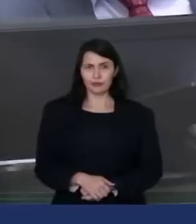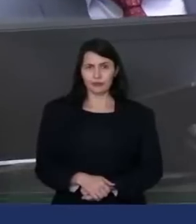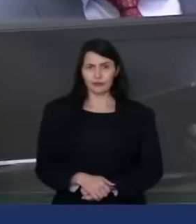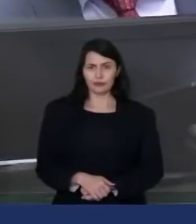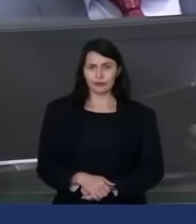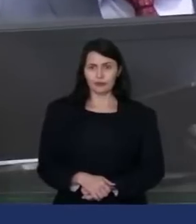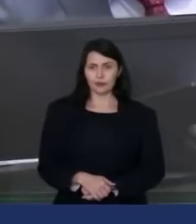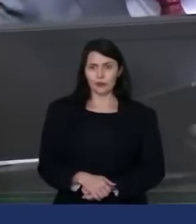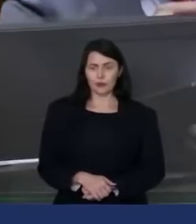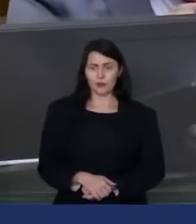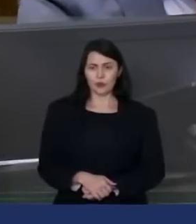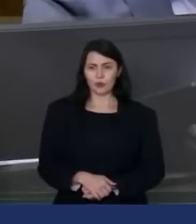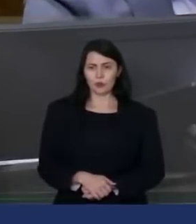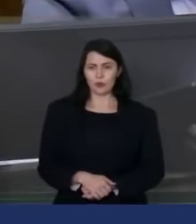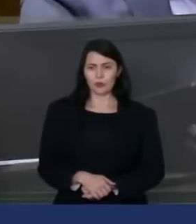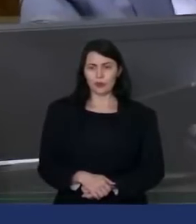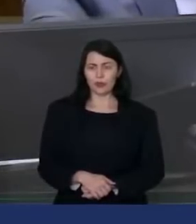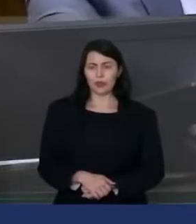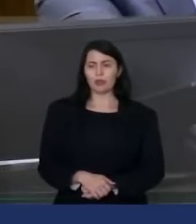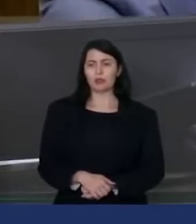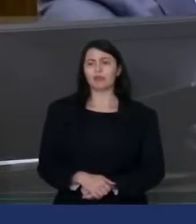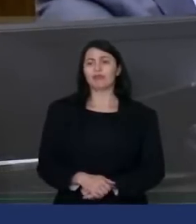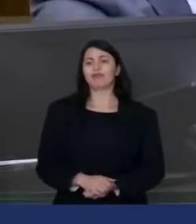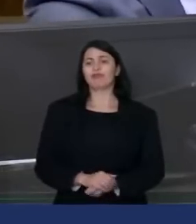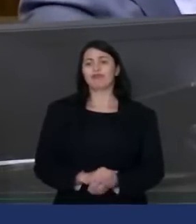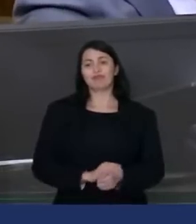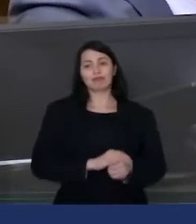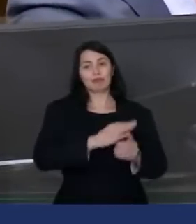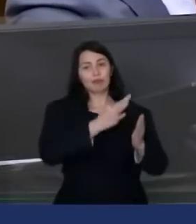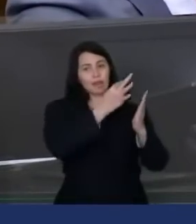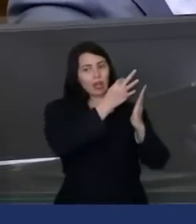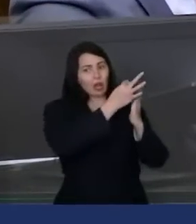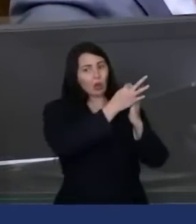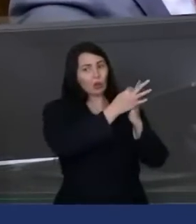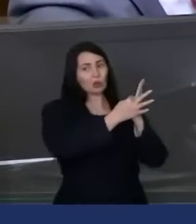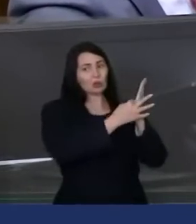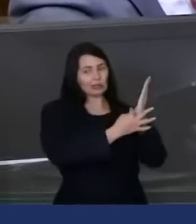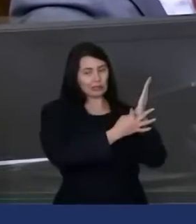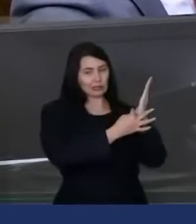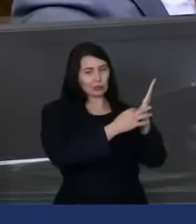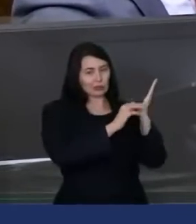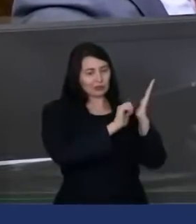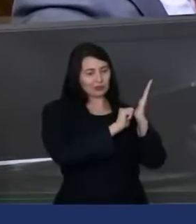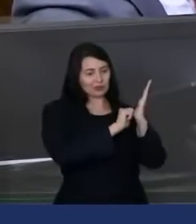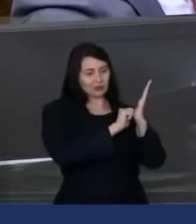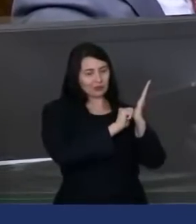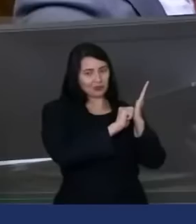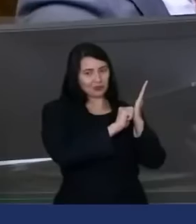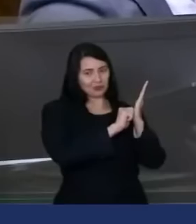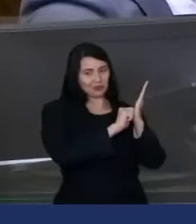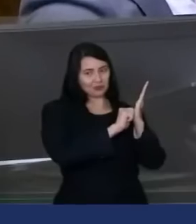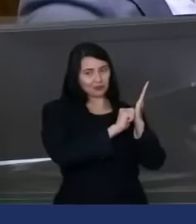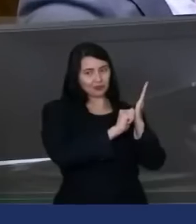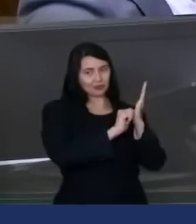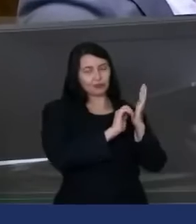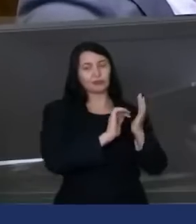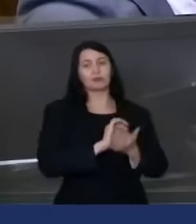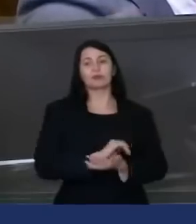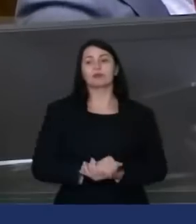Está suprimido o texto. A presidência... Presidente. Solicita... Não, está suprimido o texto, por